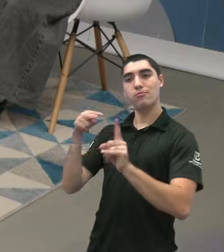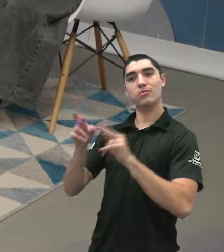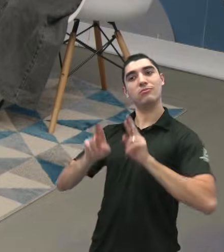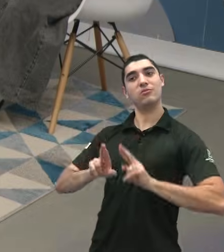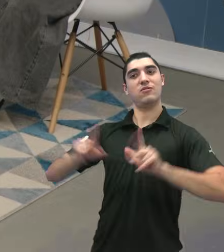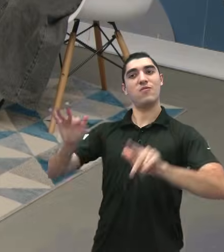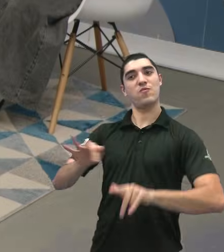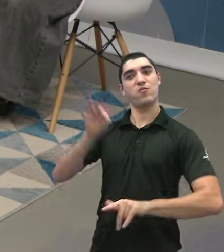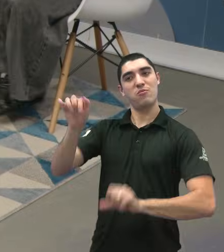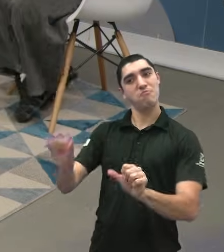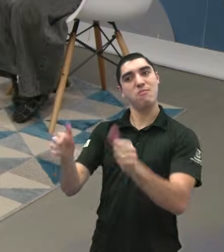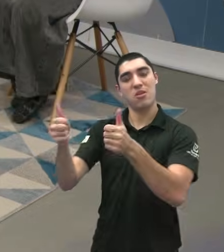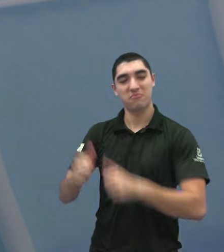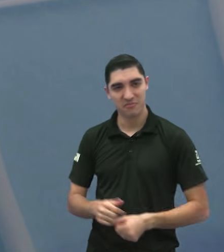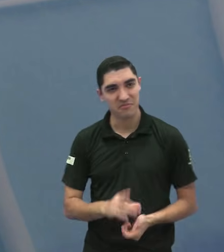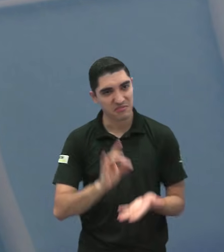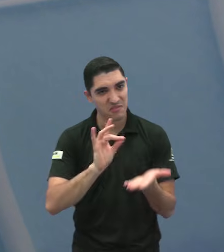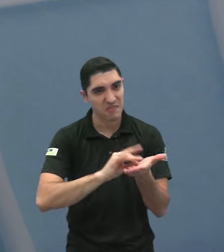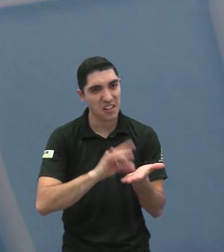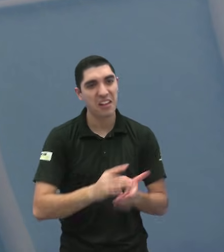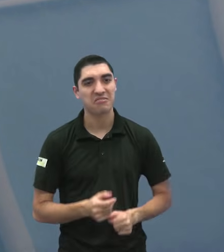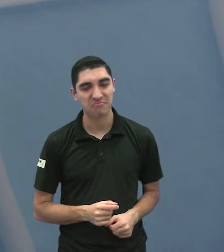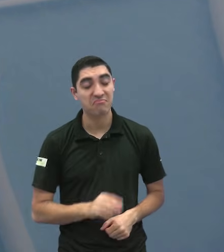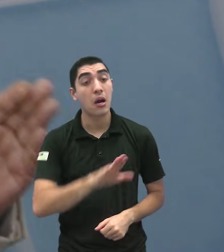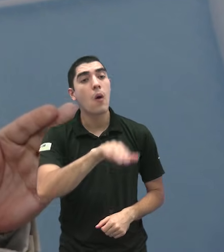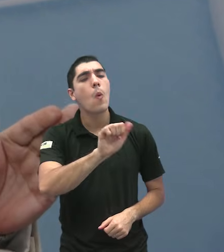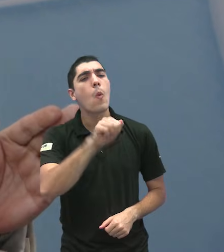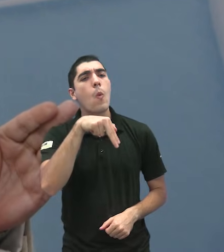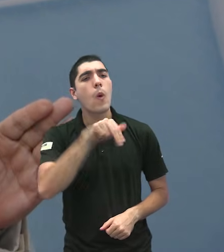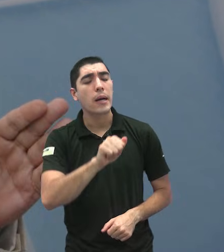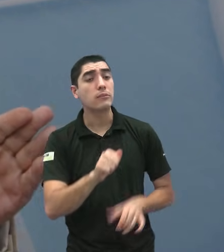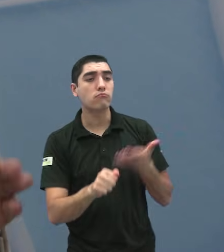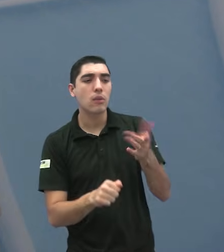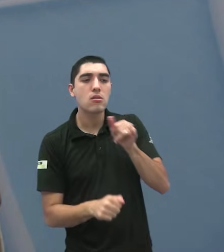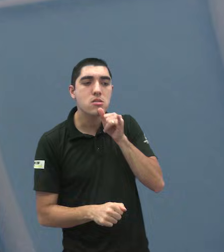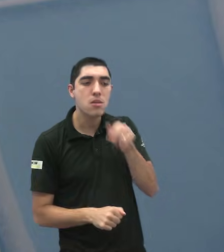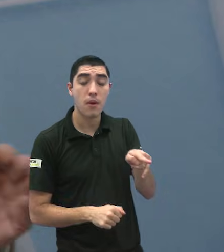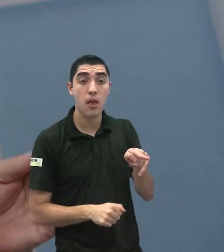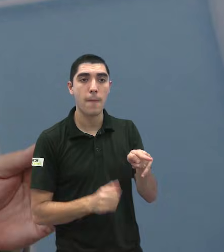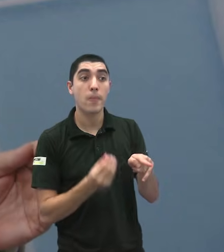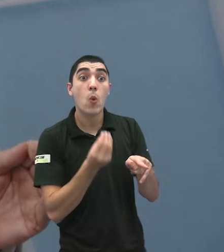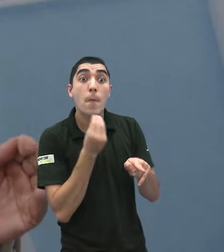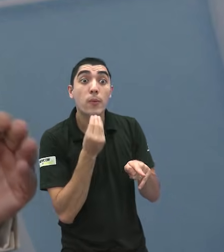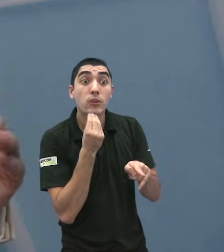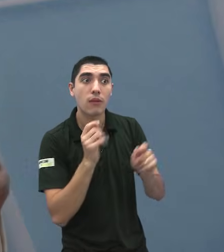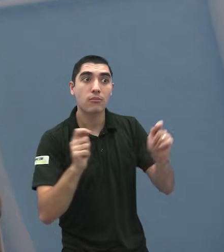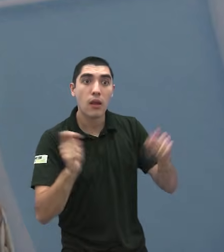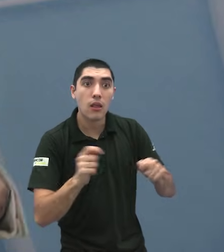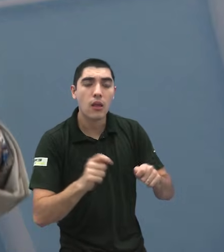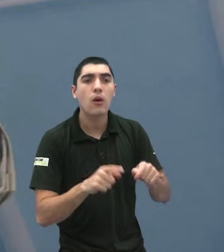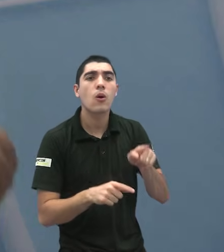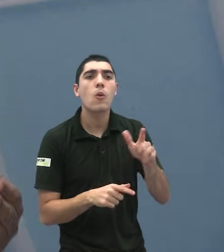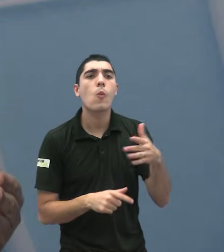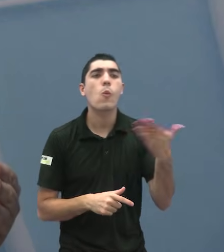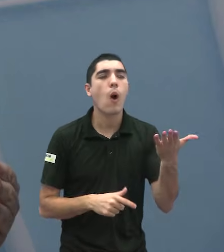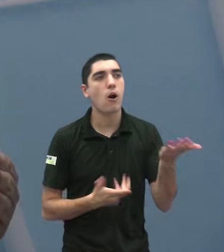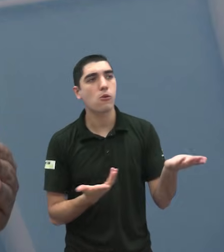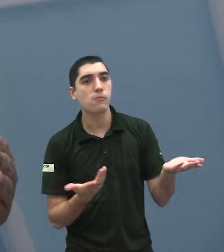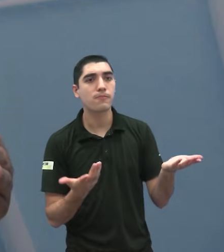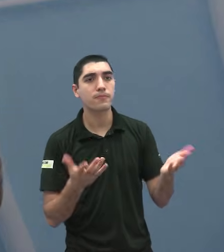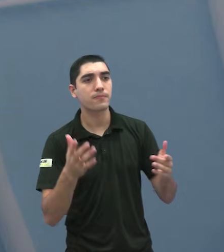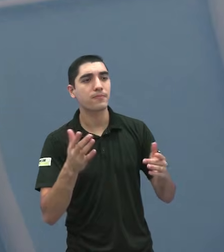Com certeza. Ana Maria, garantir o acesso, a gente percebe que é só o primeiro passo, né? Quais são as